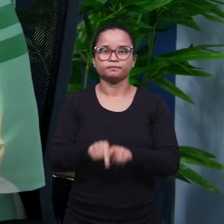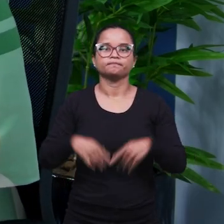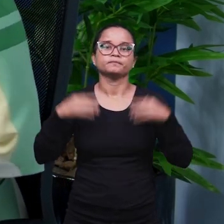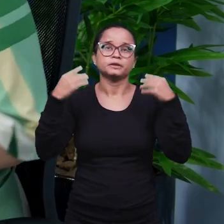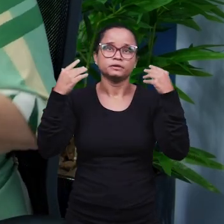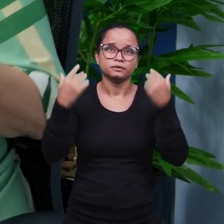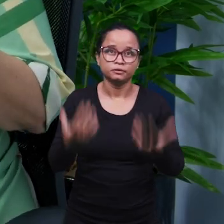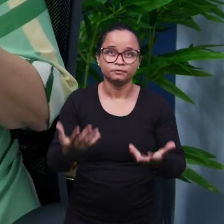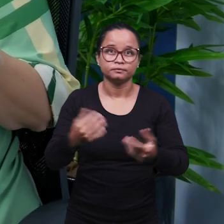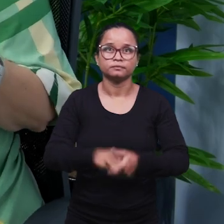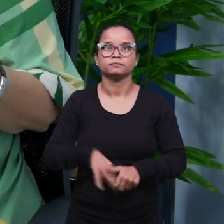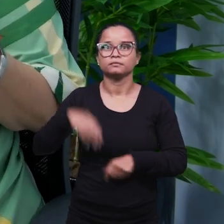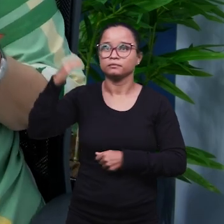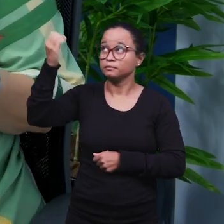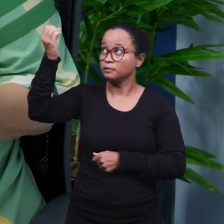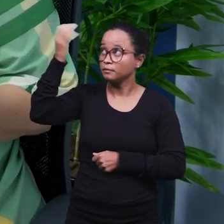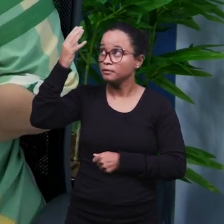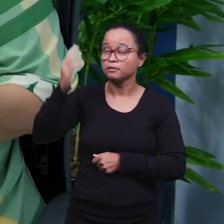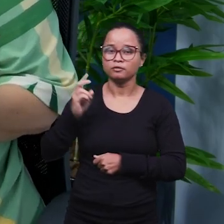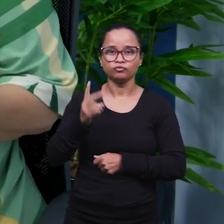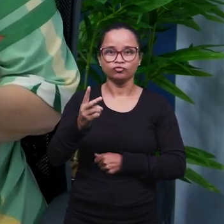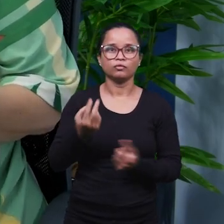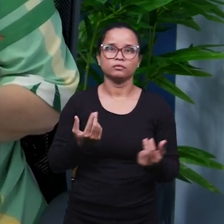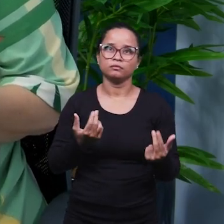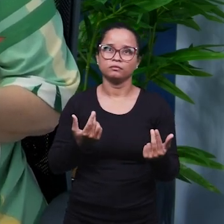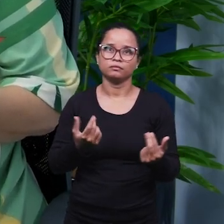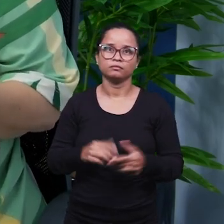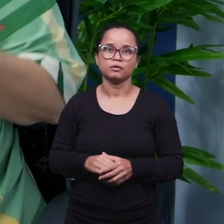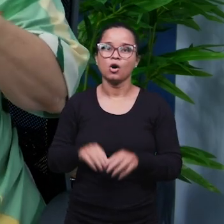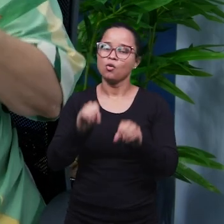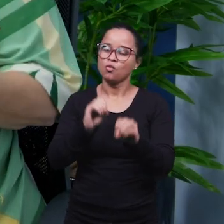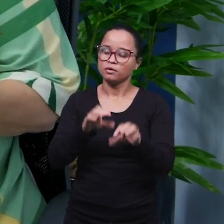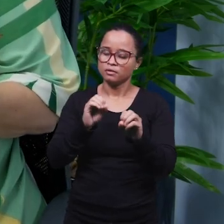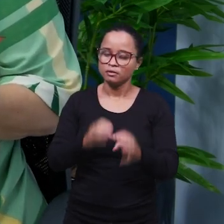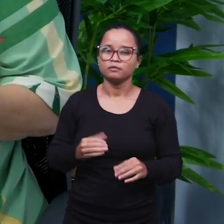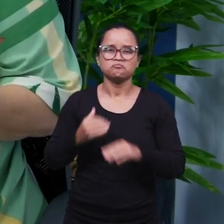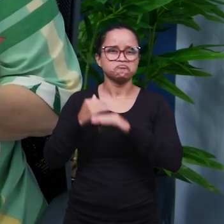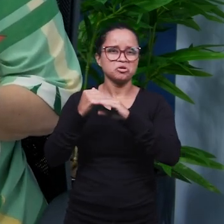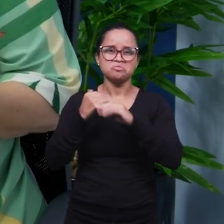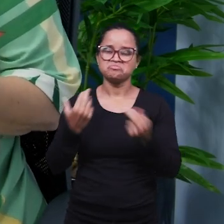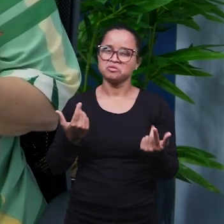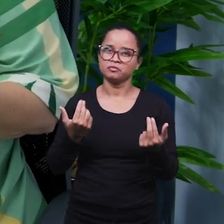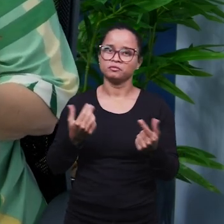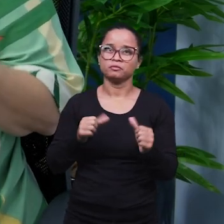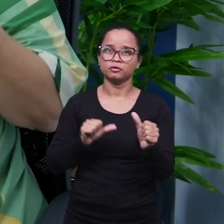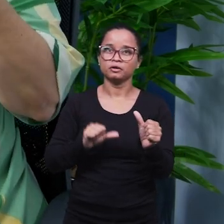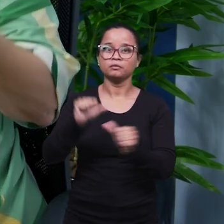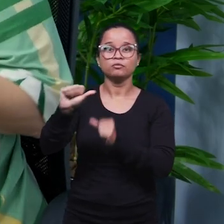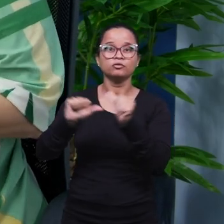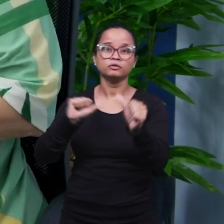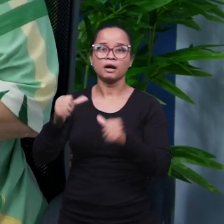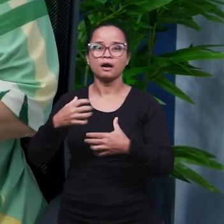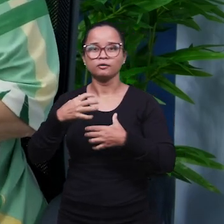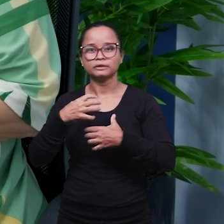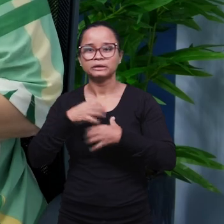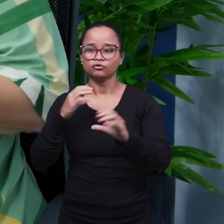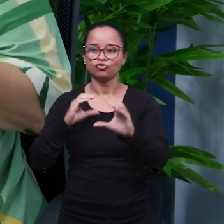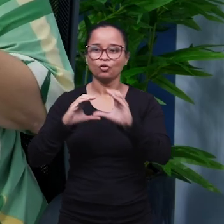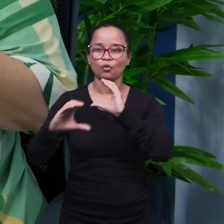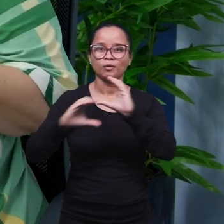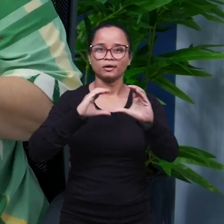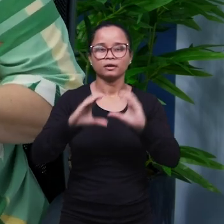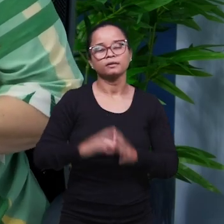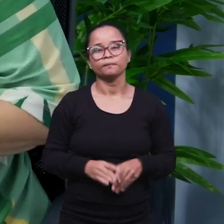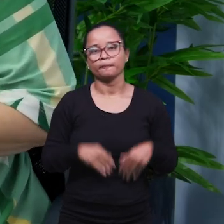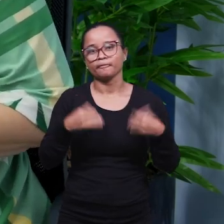irmãos, a revelação, ela é a mesma. O ensino, ele é o mesmo. O que muda é a forma de falar. Se